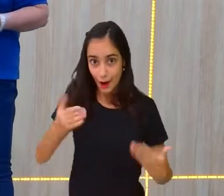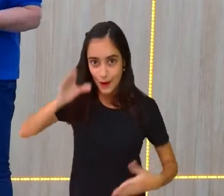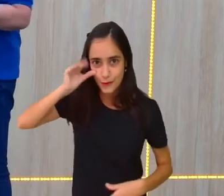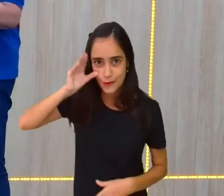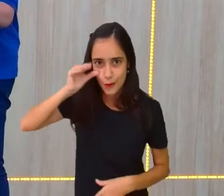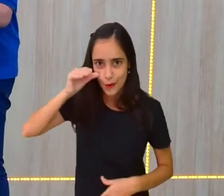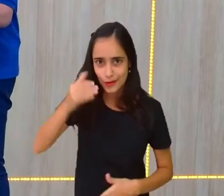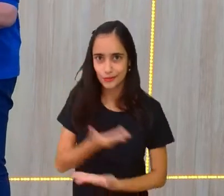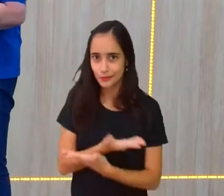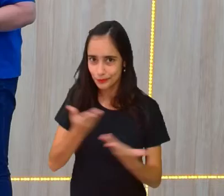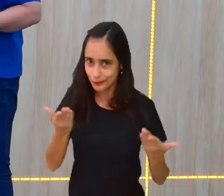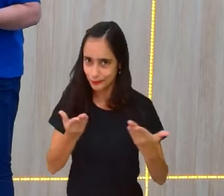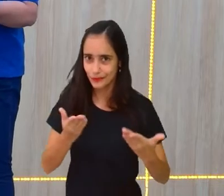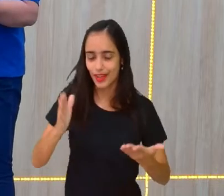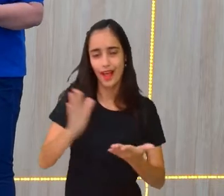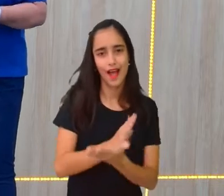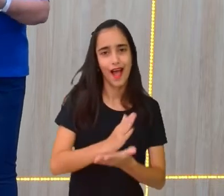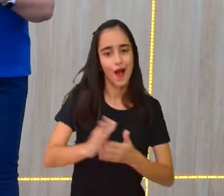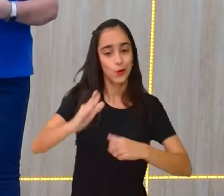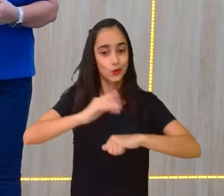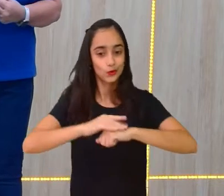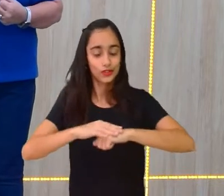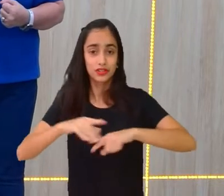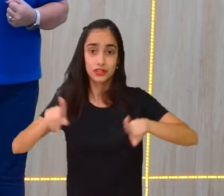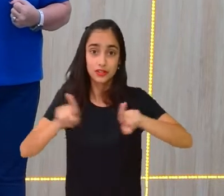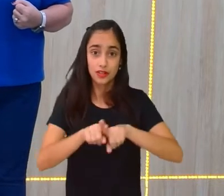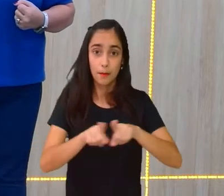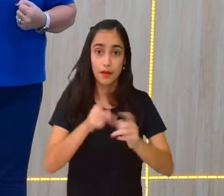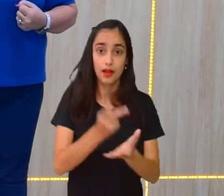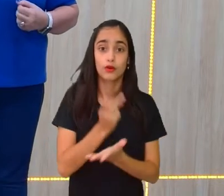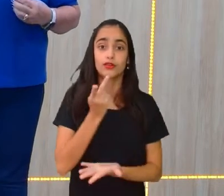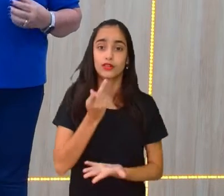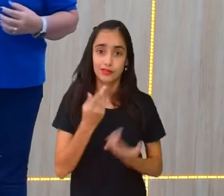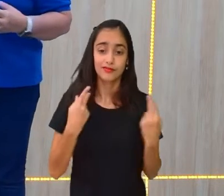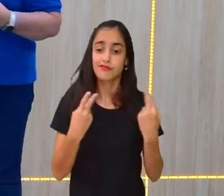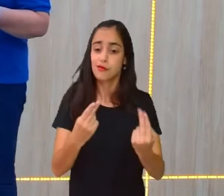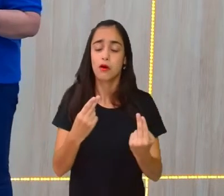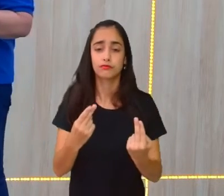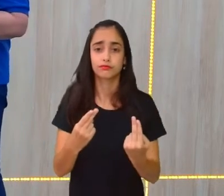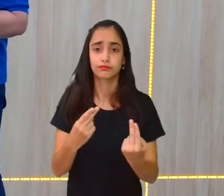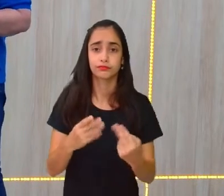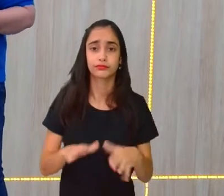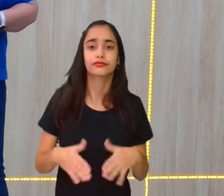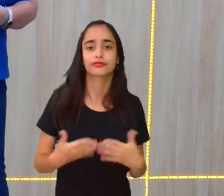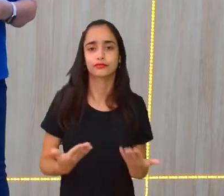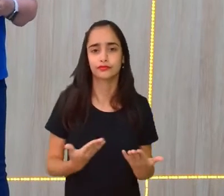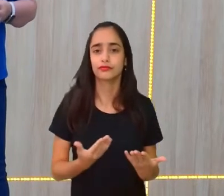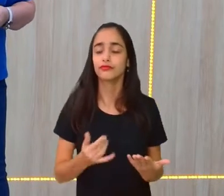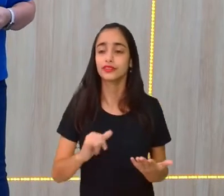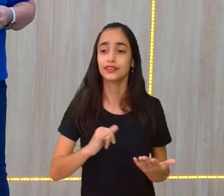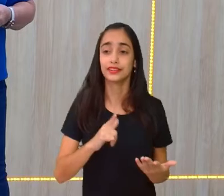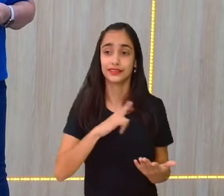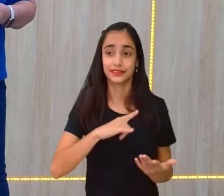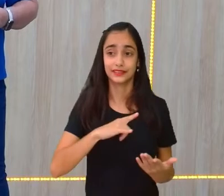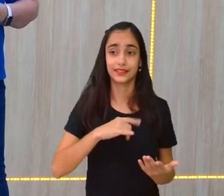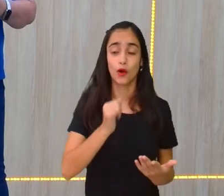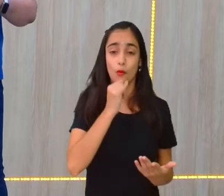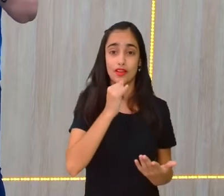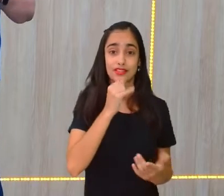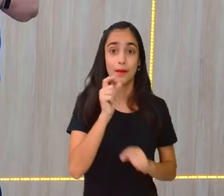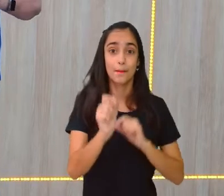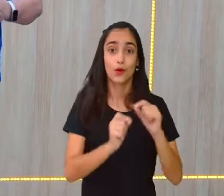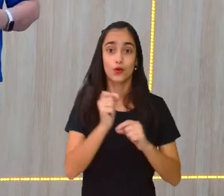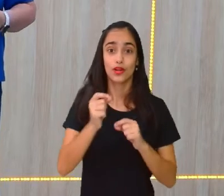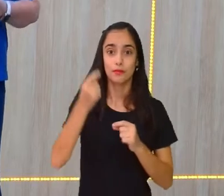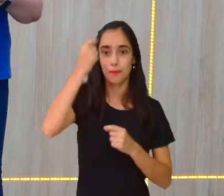sabiam, que algumas doenças, elas também funcionam assim. E aí eu coloquei para vocês aí o exemplo da catapora. Então,